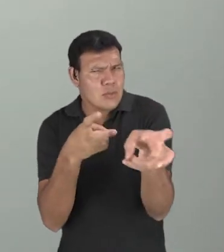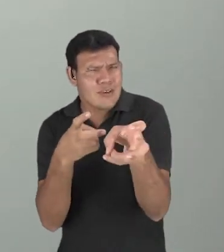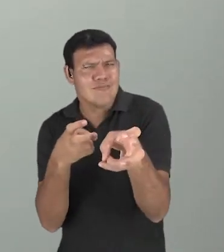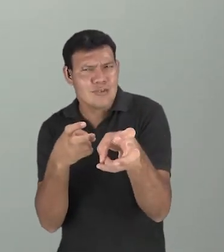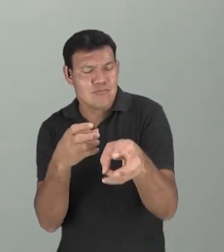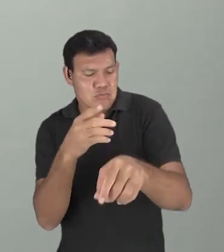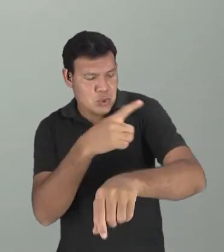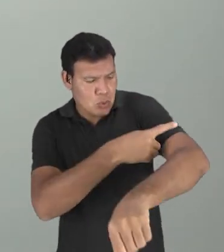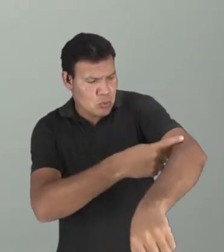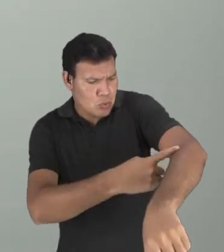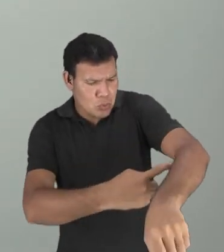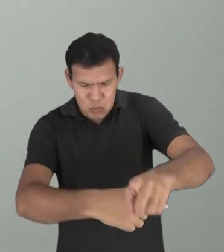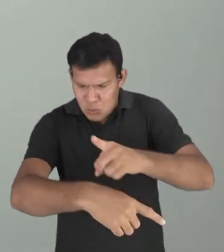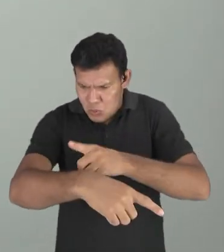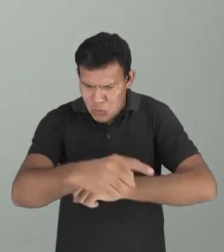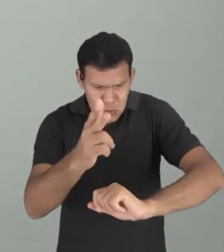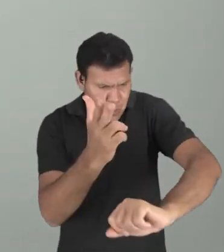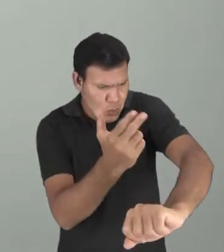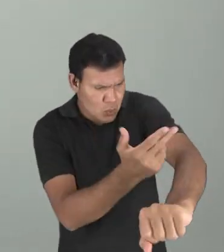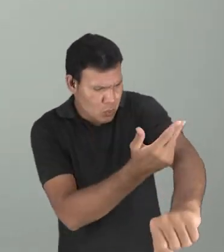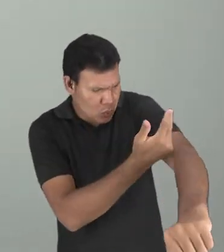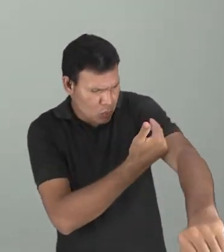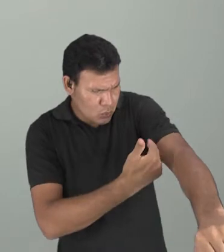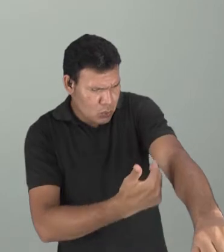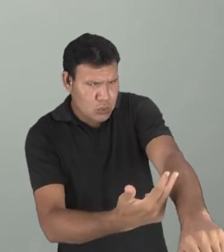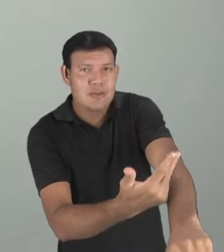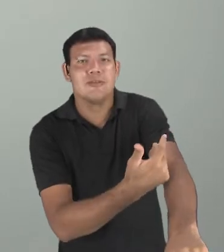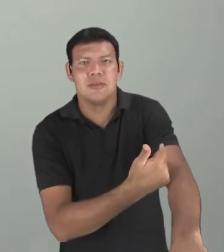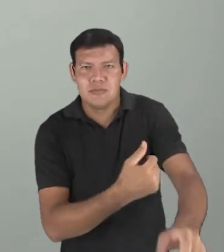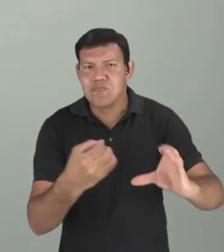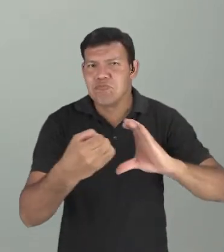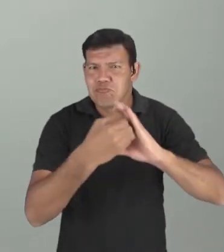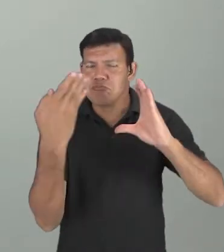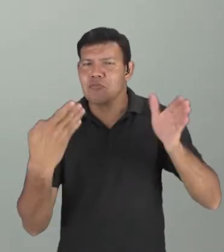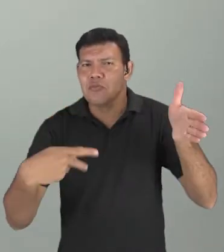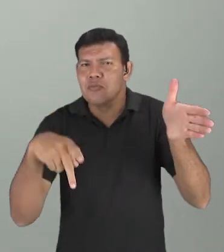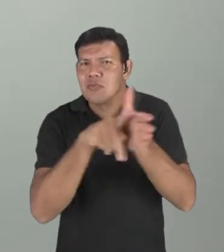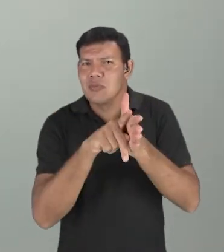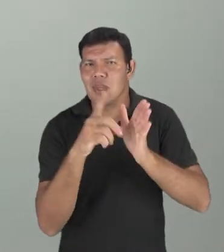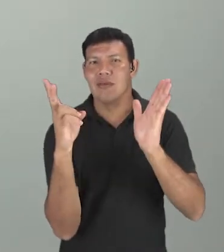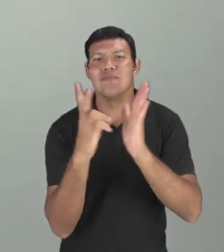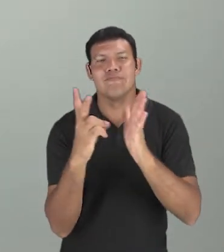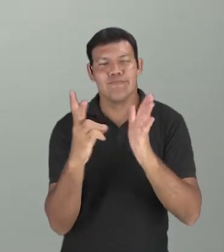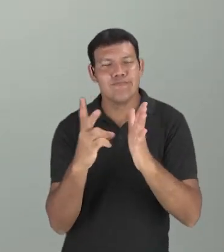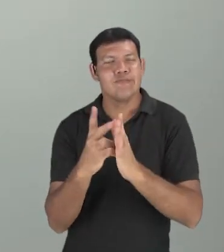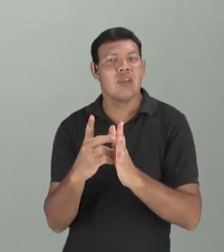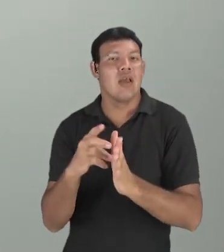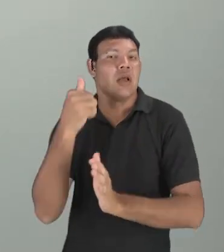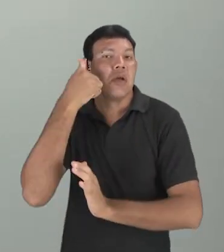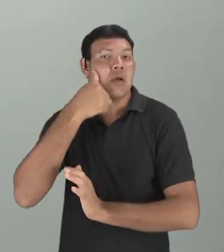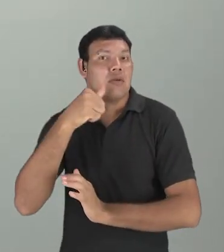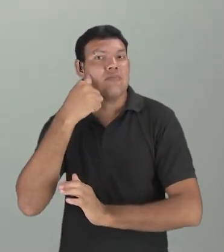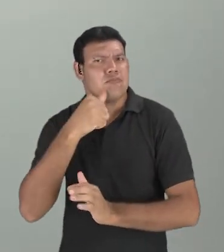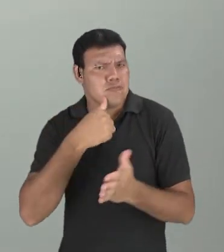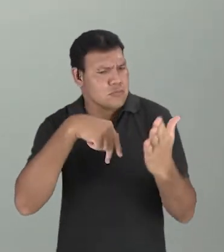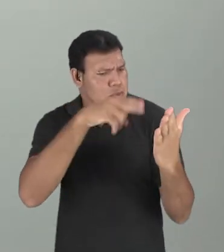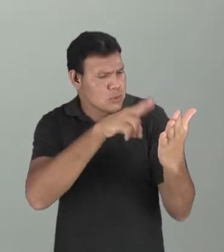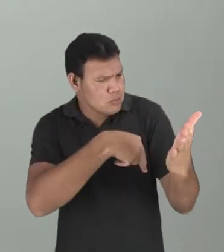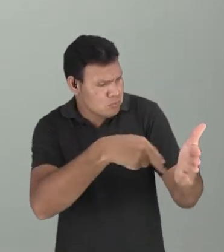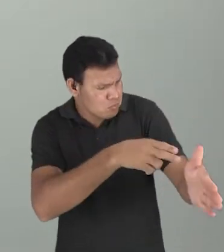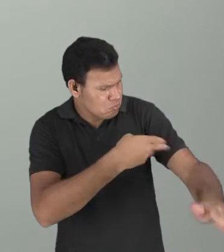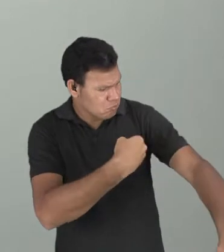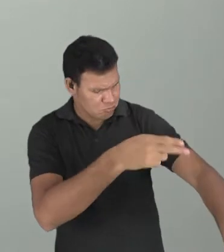grupos indígenas, que foram os primeiros habitantes aqui do nosso país, quando os portugueses chegaram, os índios já habitavam aqui, como é que é a